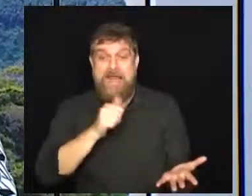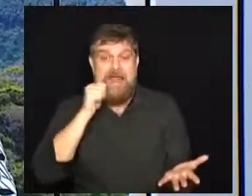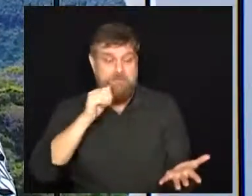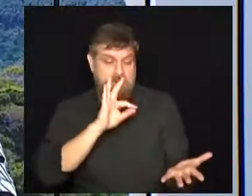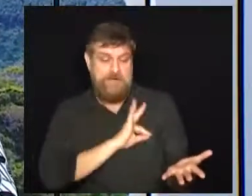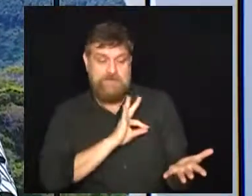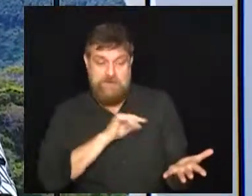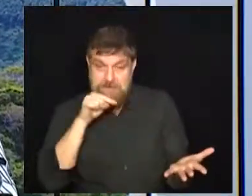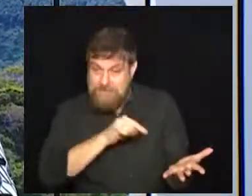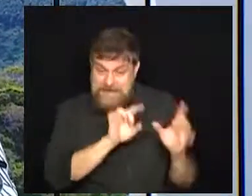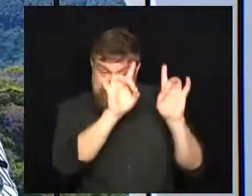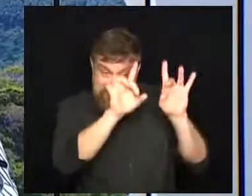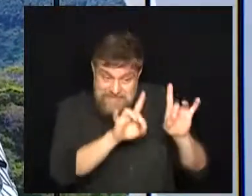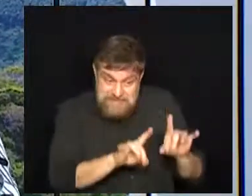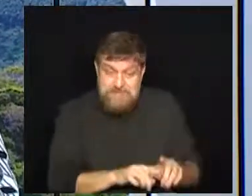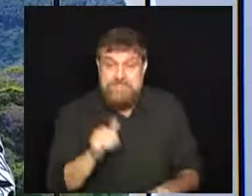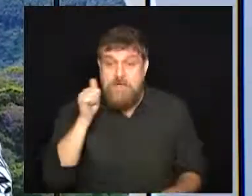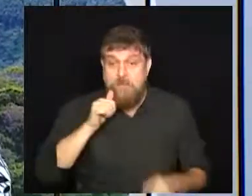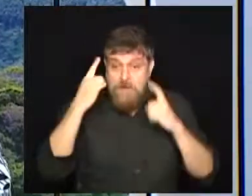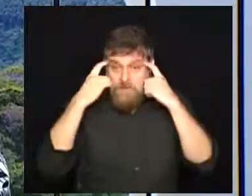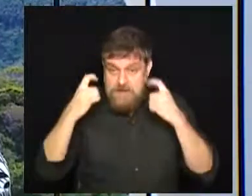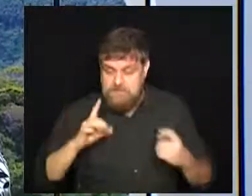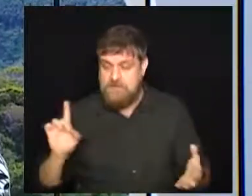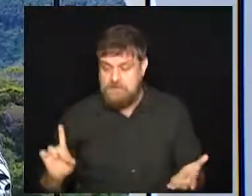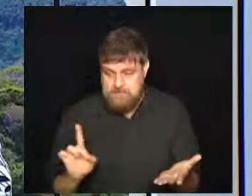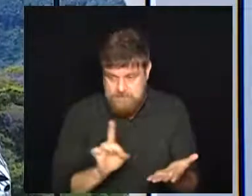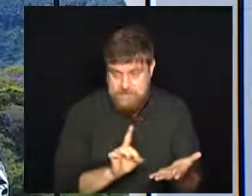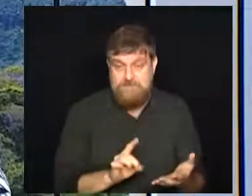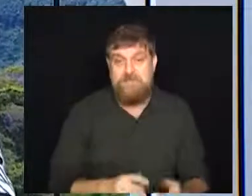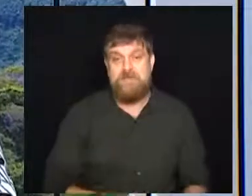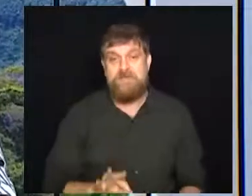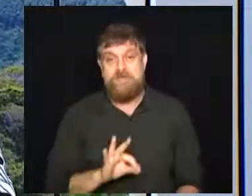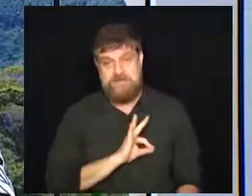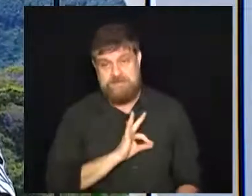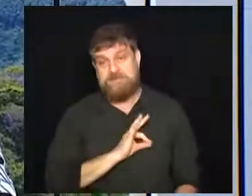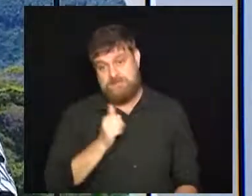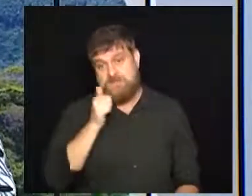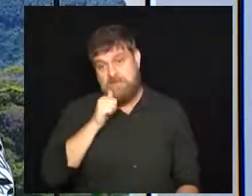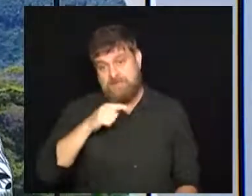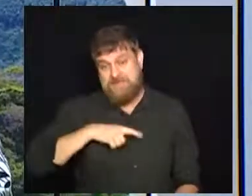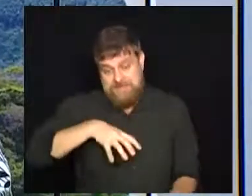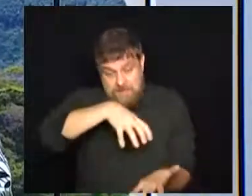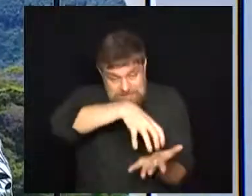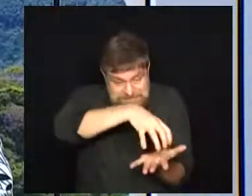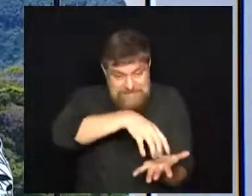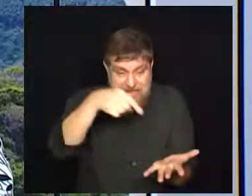violência doméstica e familiar contra a mulher, aqui em Campinas, é outra conquista.